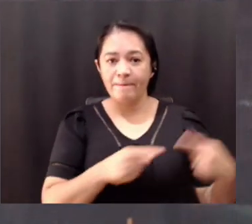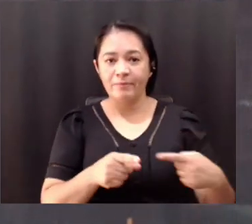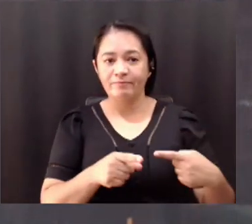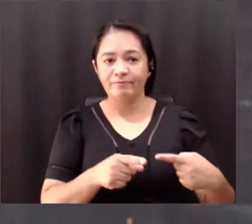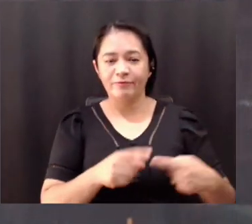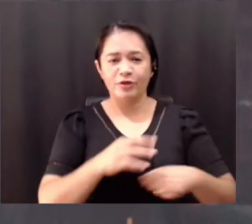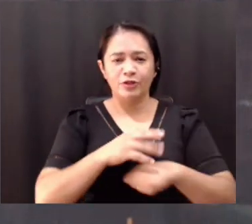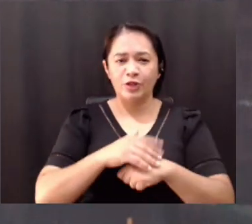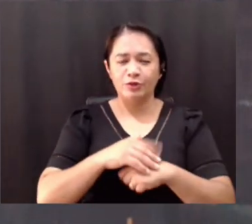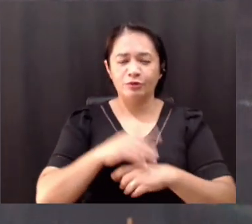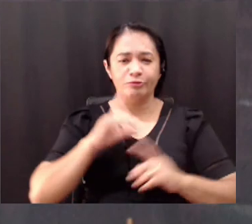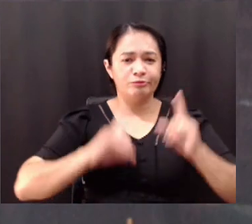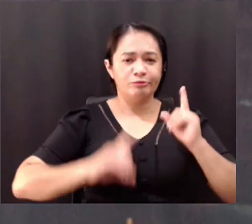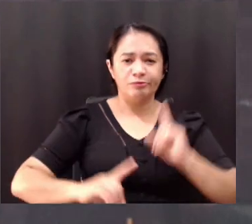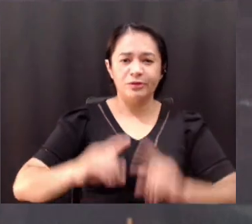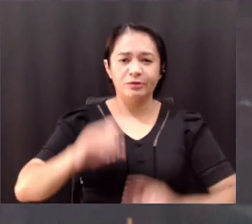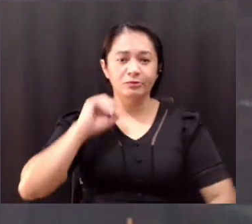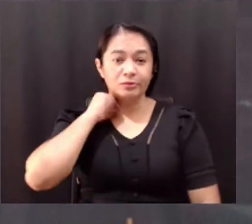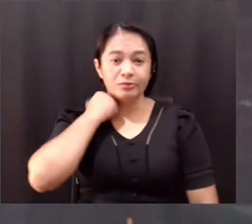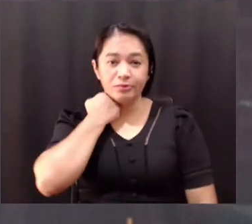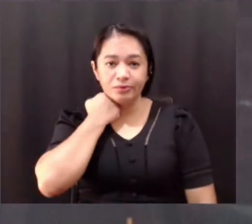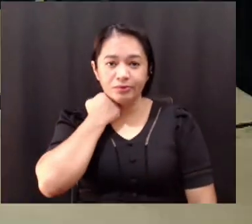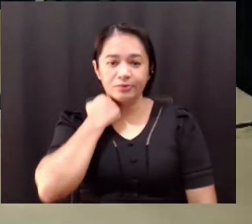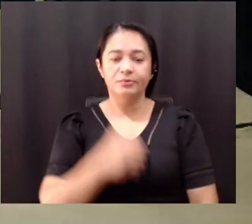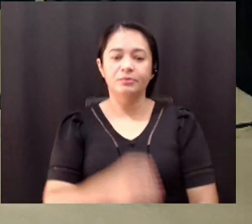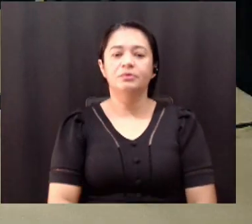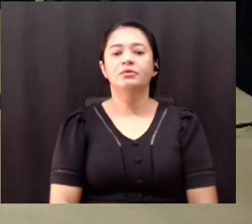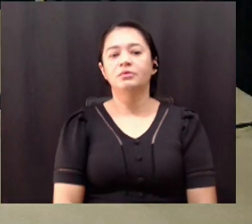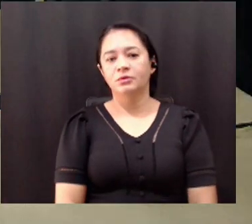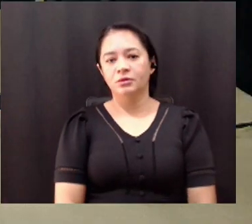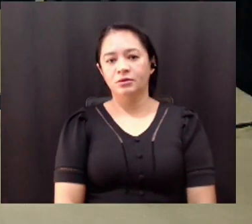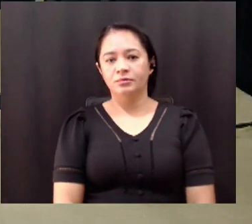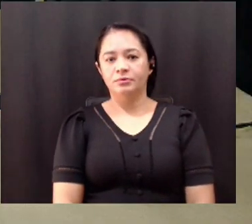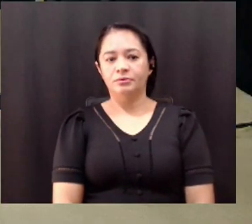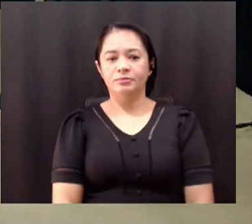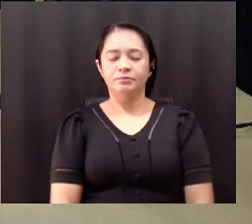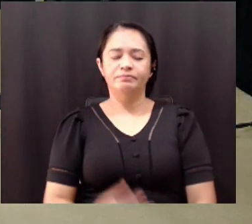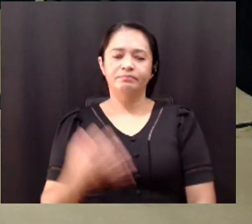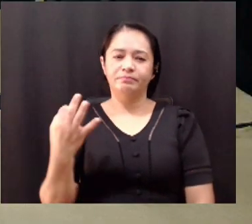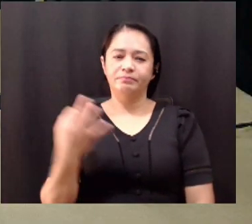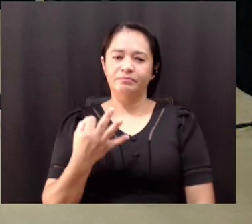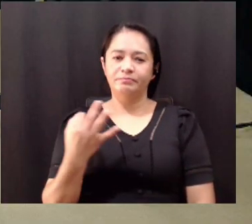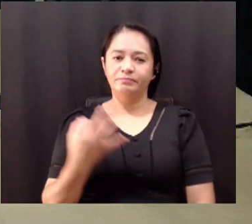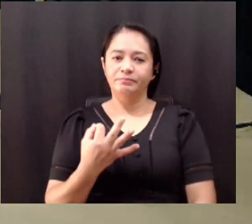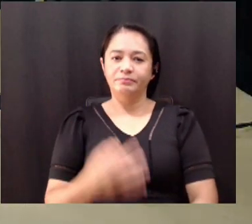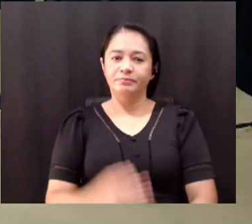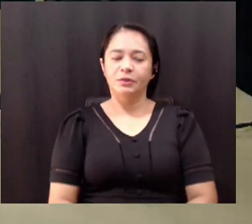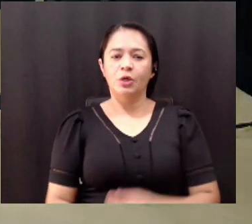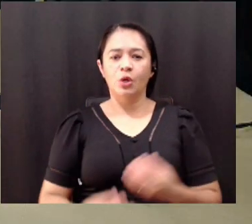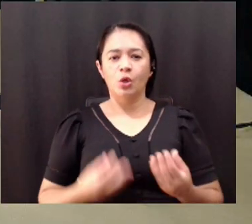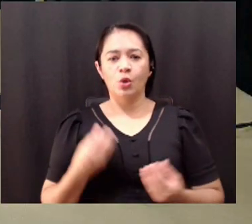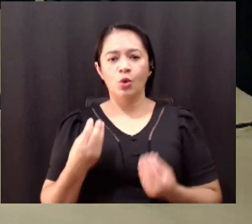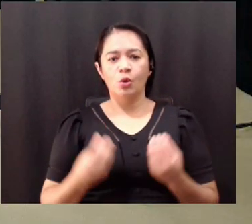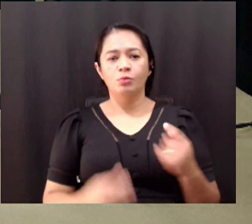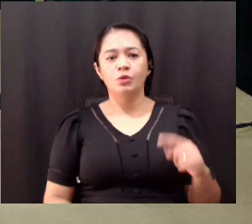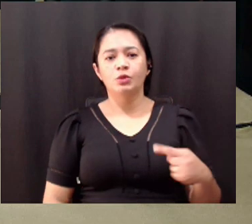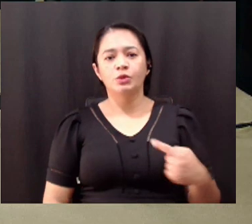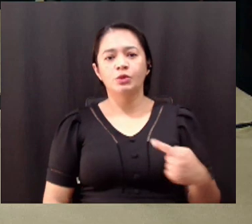estresse, tudo nesse sentido. Perfeito, doutora. Doutora Lucimária, como que a gente